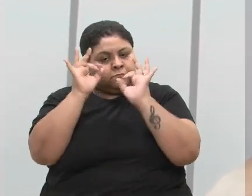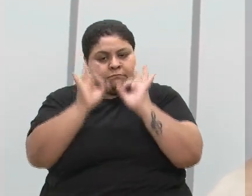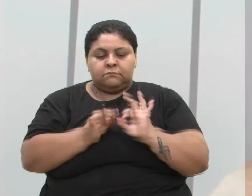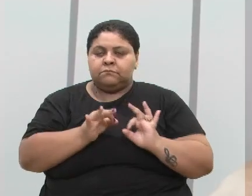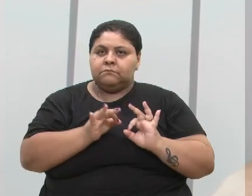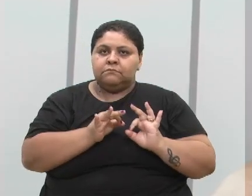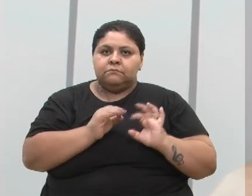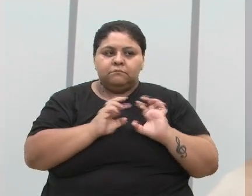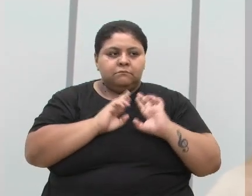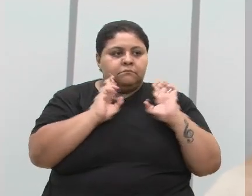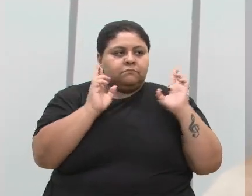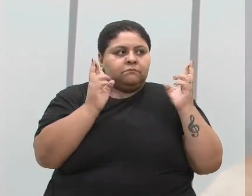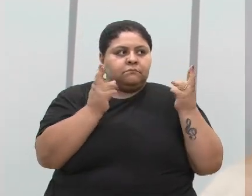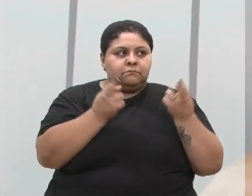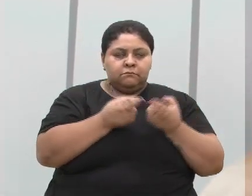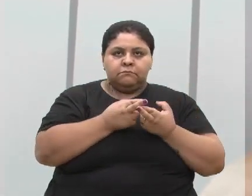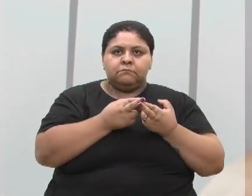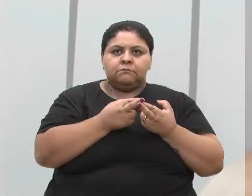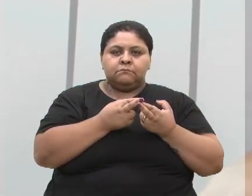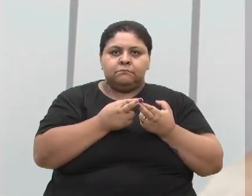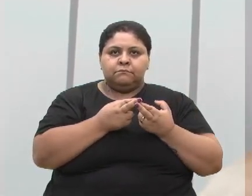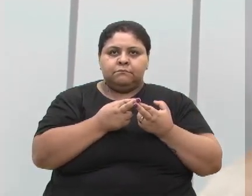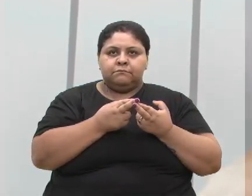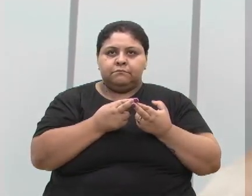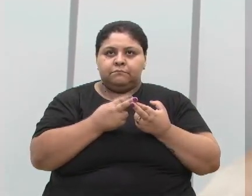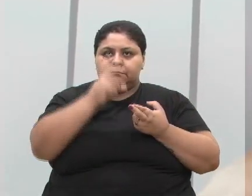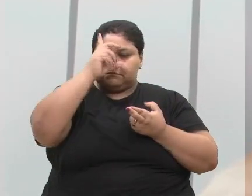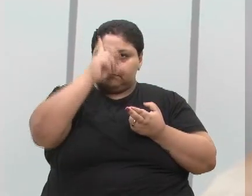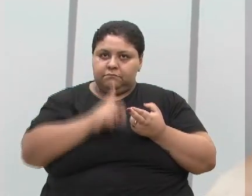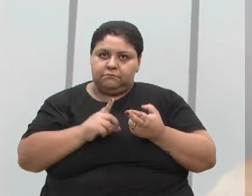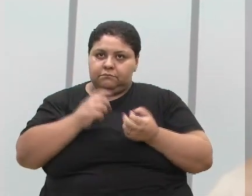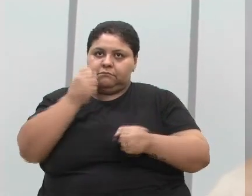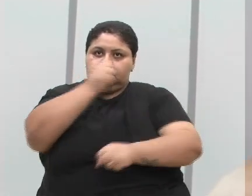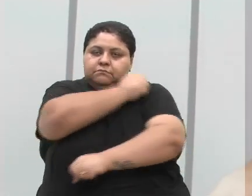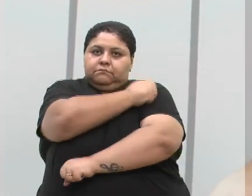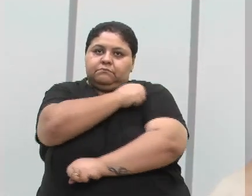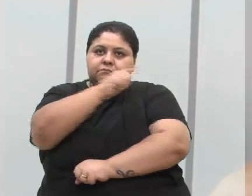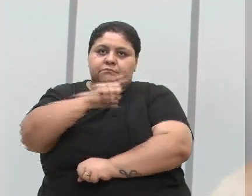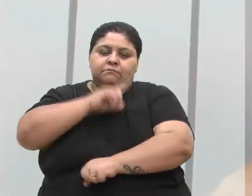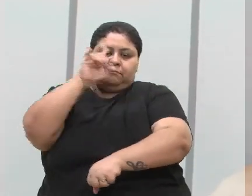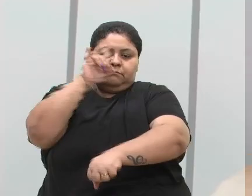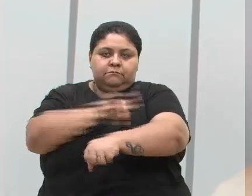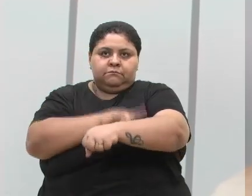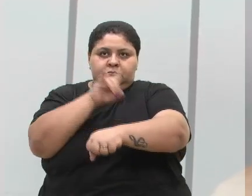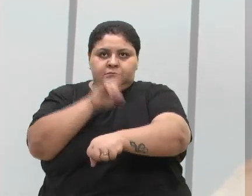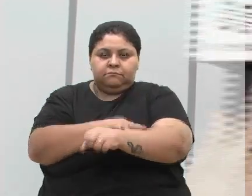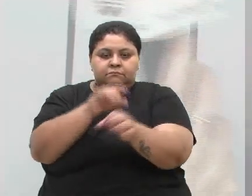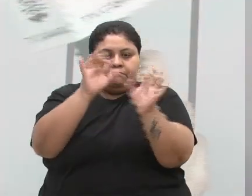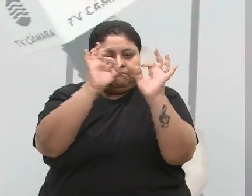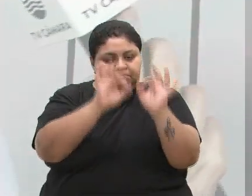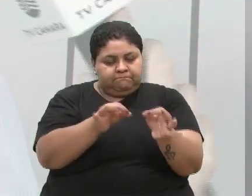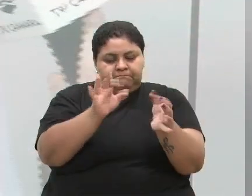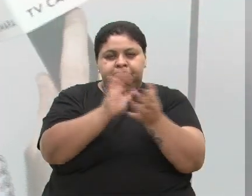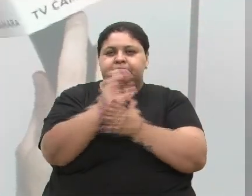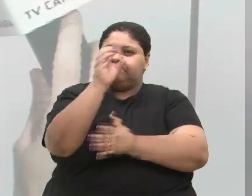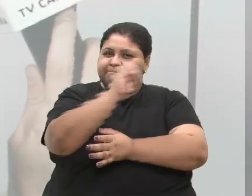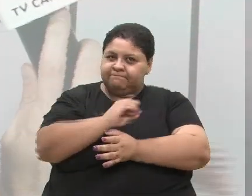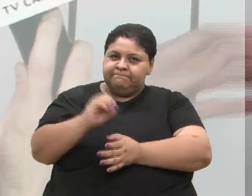nessa reunião, em relação ao direito que os estudantes têm de ter um banheiro adequado.